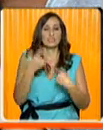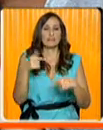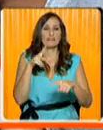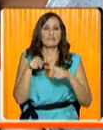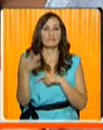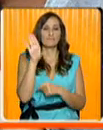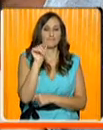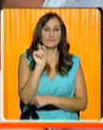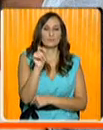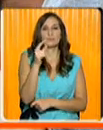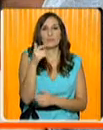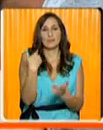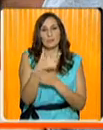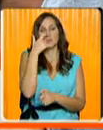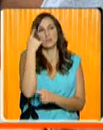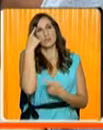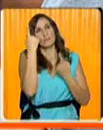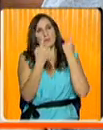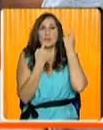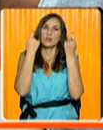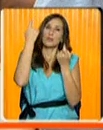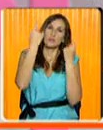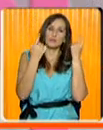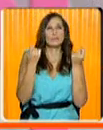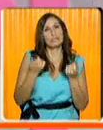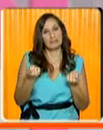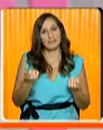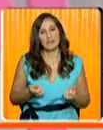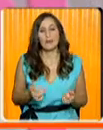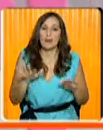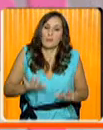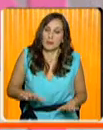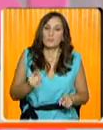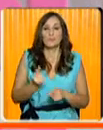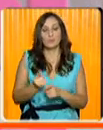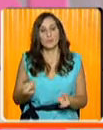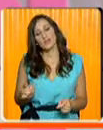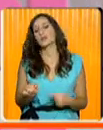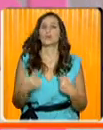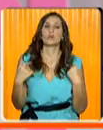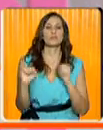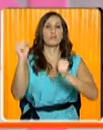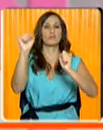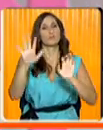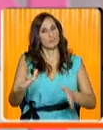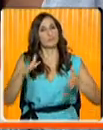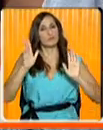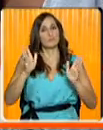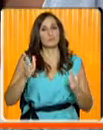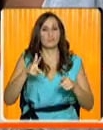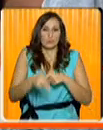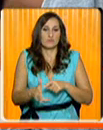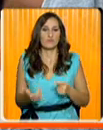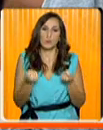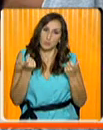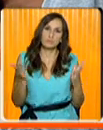10 minutos. Para a pessoa pensar naquilo que já foi dito no próprio espetáculo. Para haver uma pausa, porque eu acho antes enervo-me e tenho que fazer uma pausa. Muito bem,